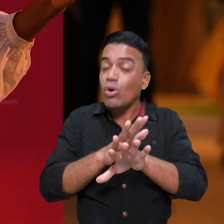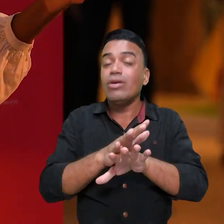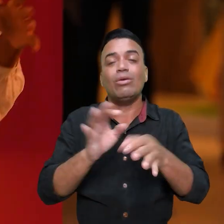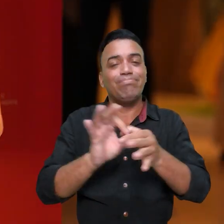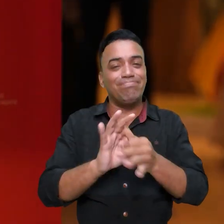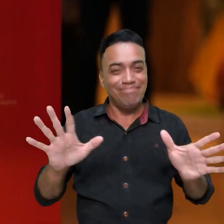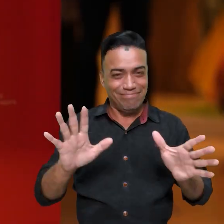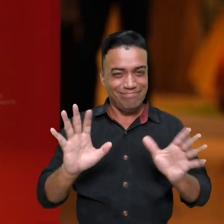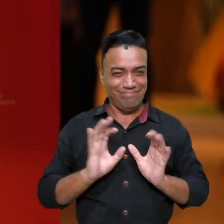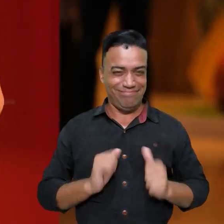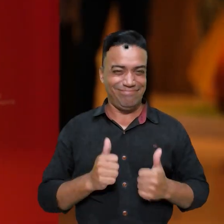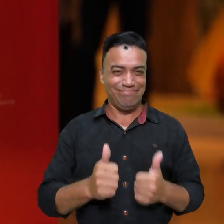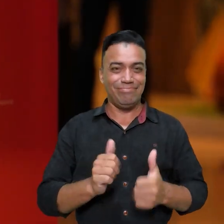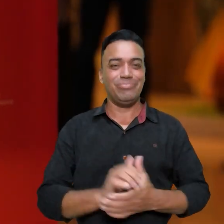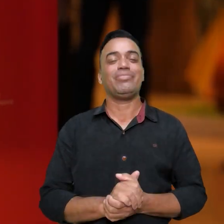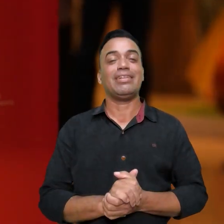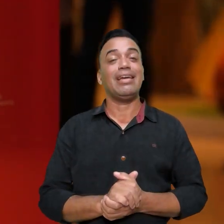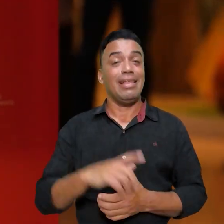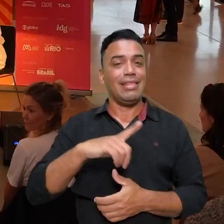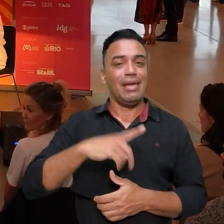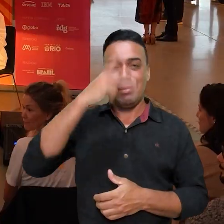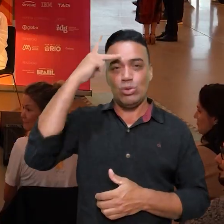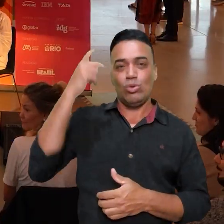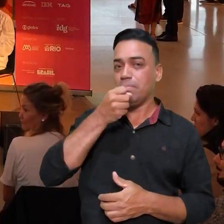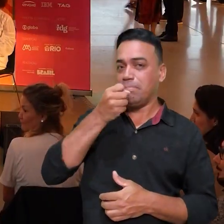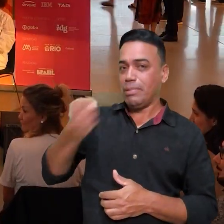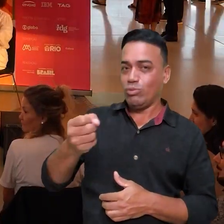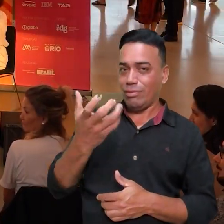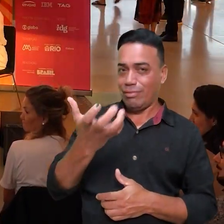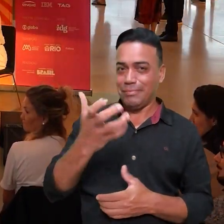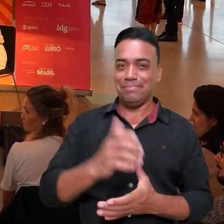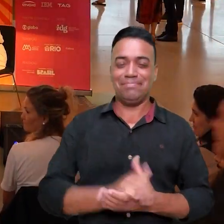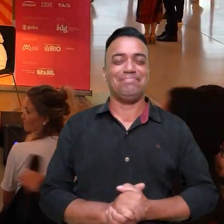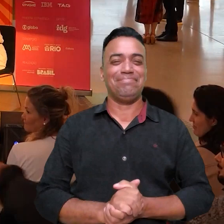vontade. Aqui, temos um.